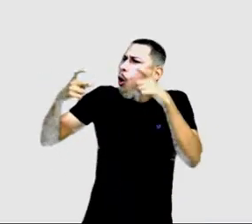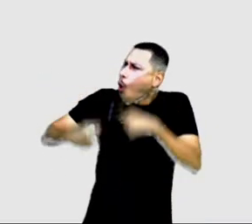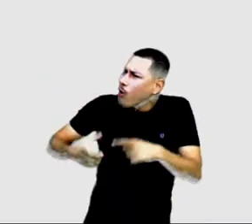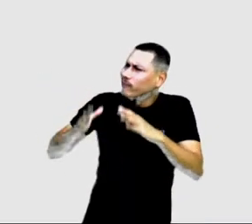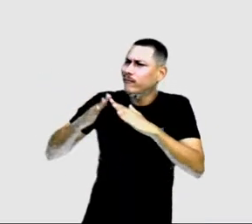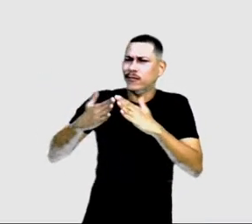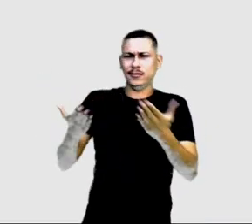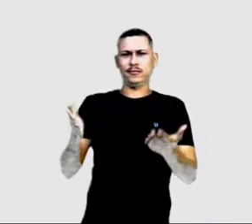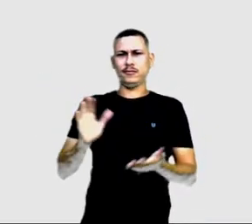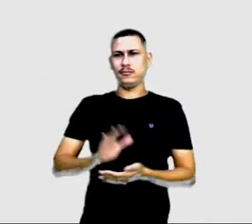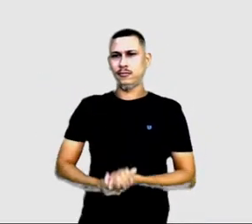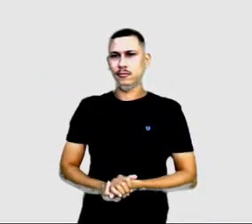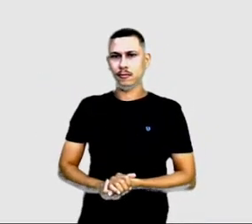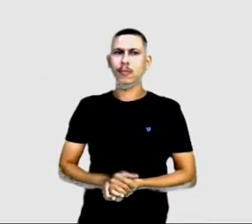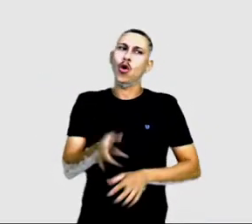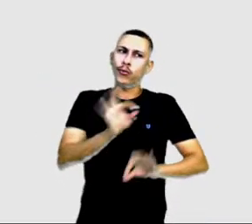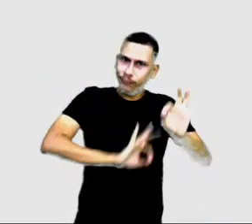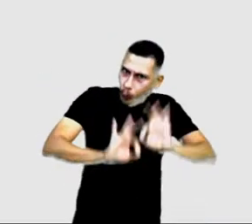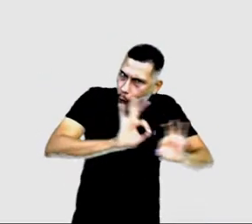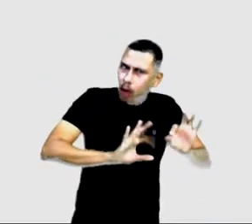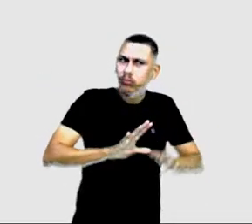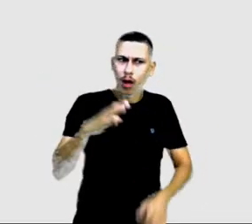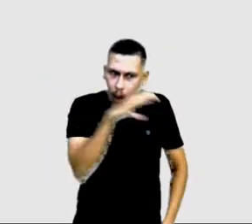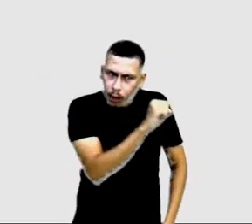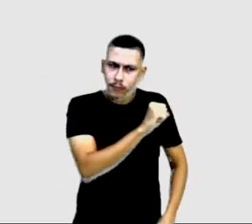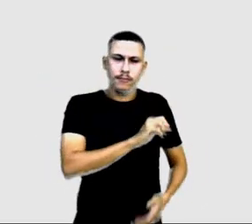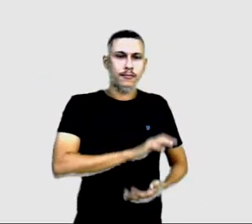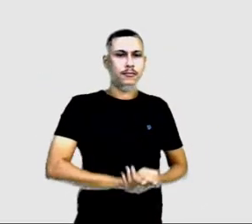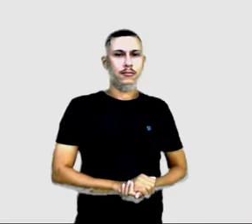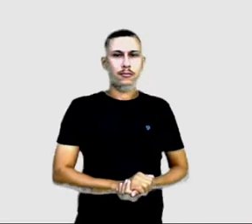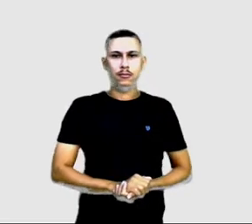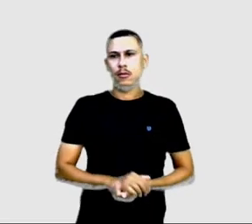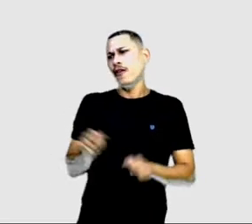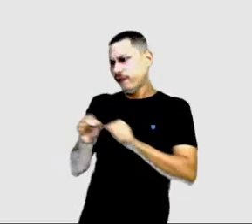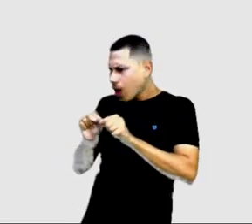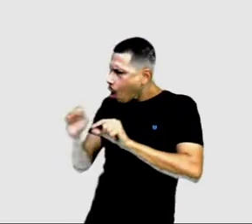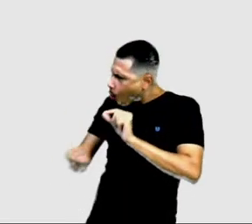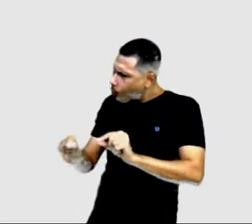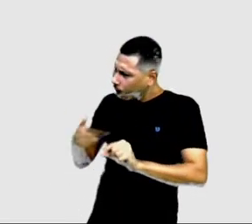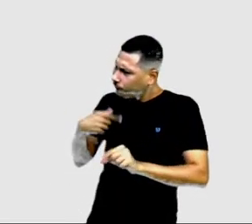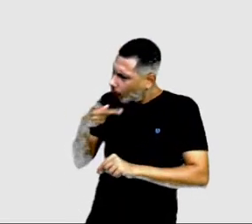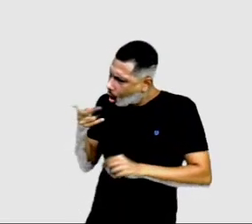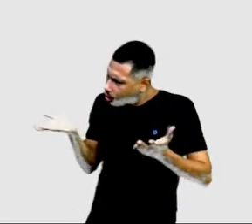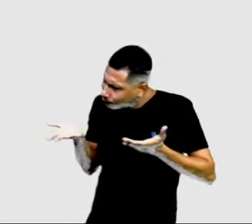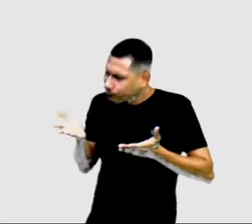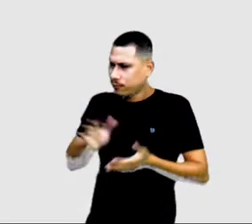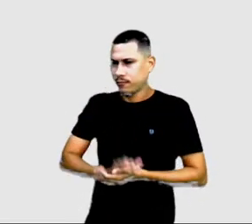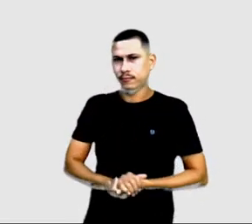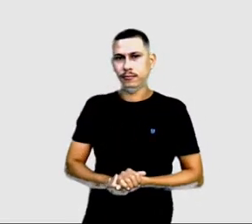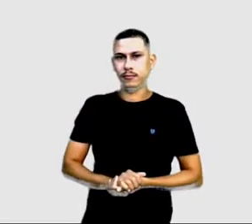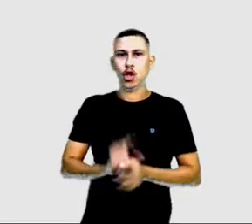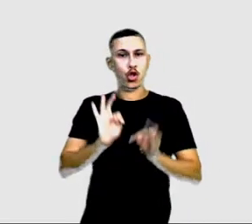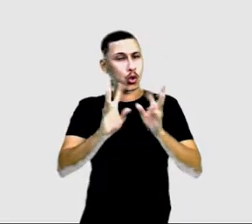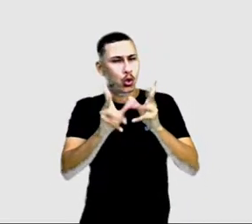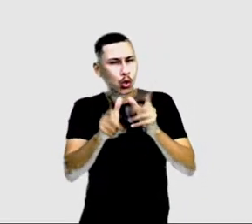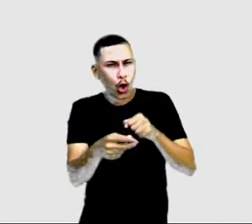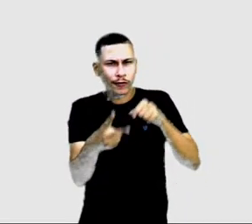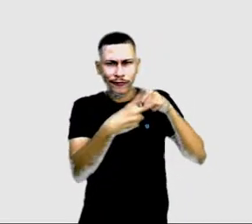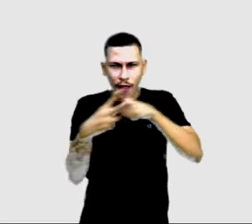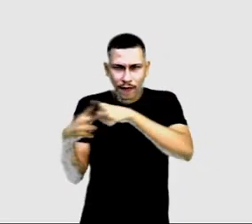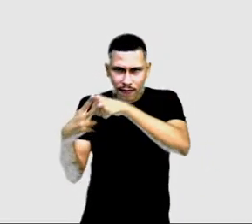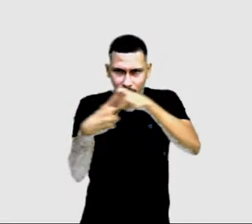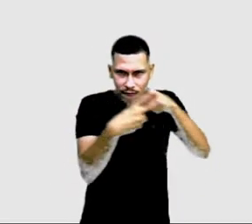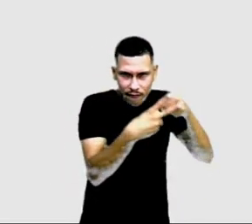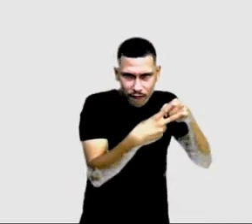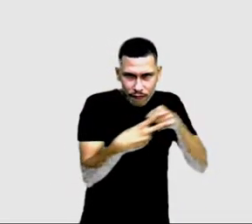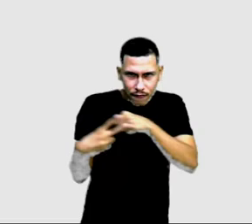praça. Organizem-se rapidamente. Faça o que eu digo, agora. Então, todos os verbos